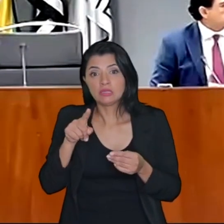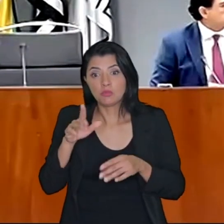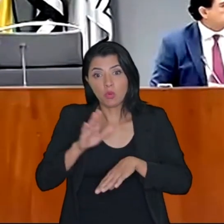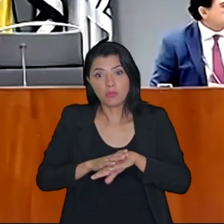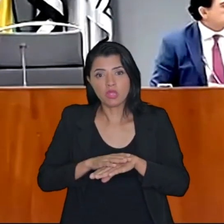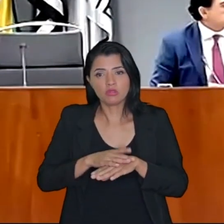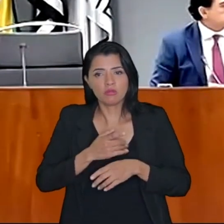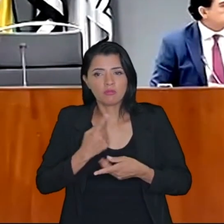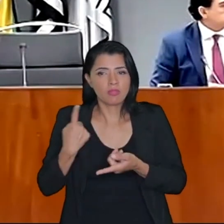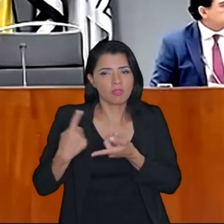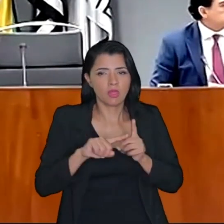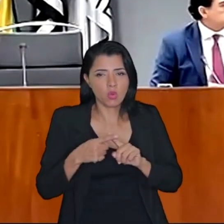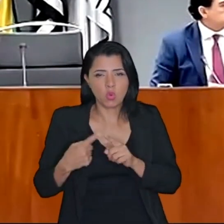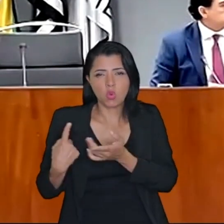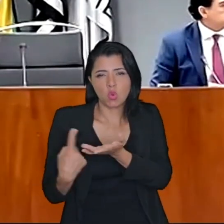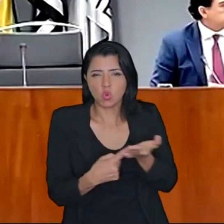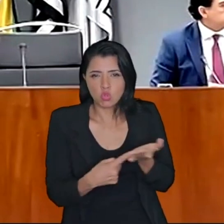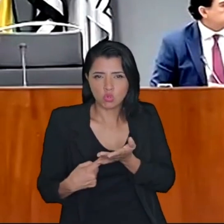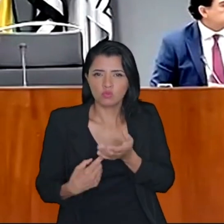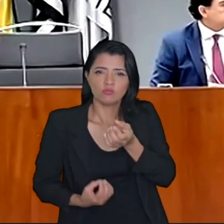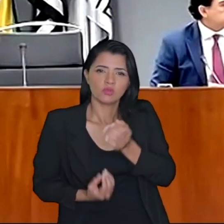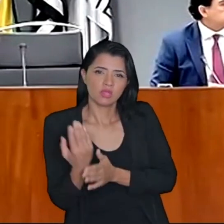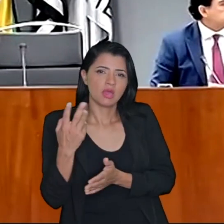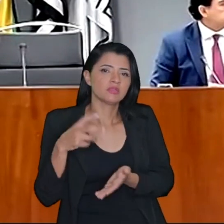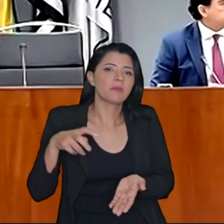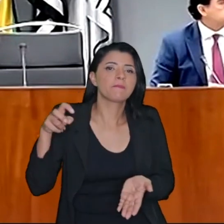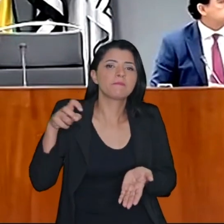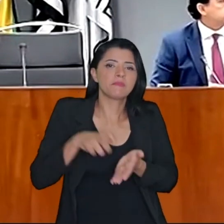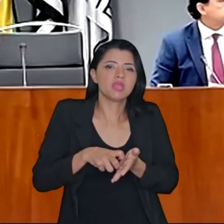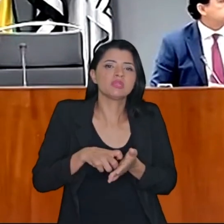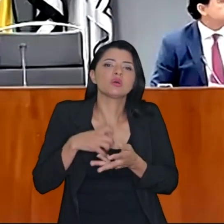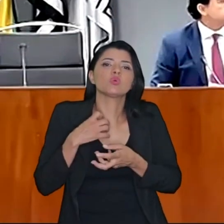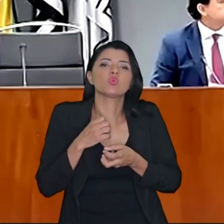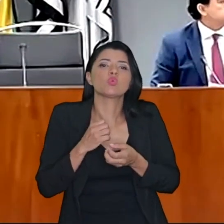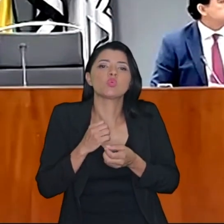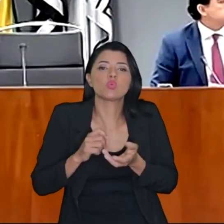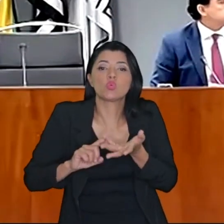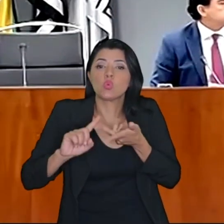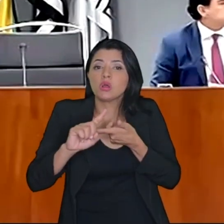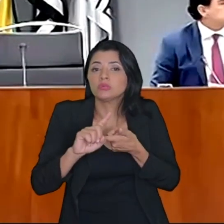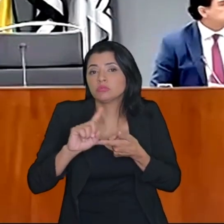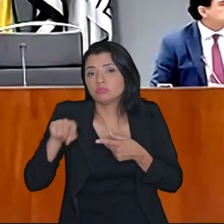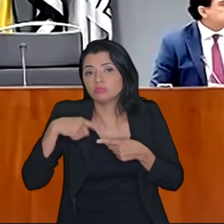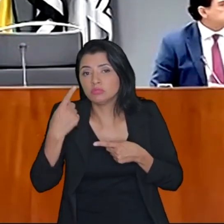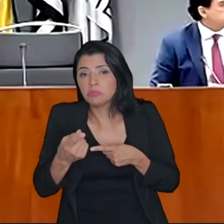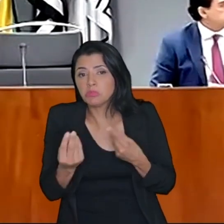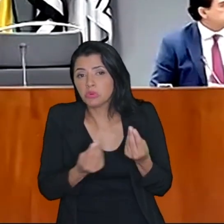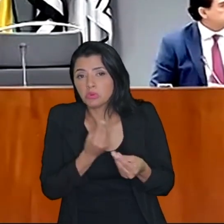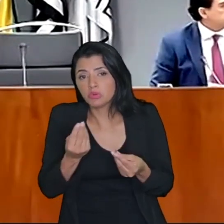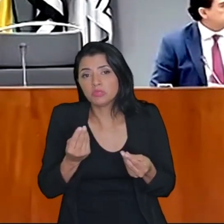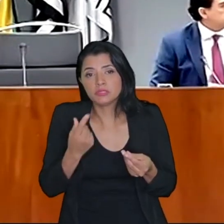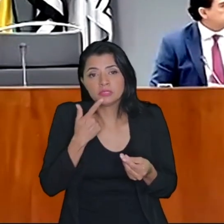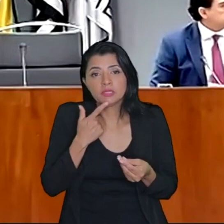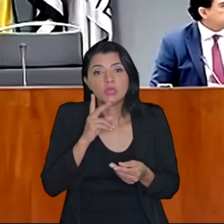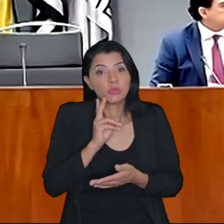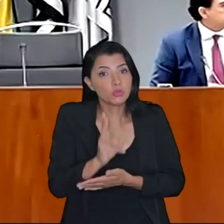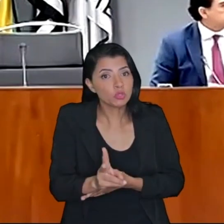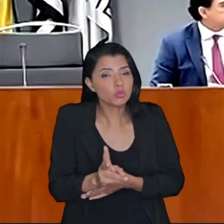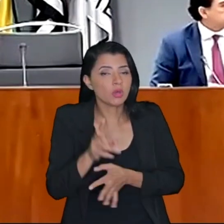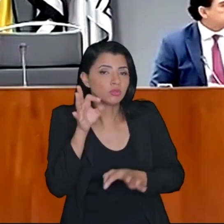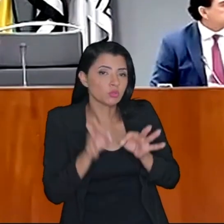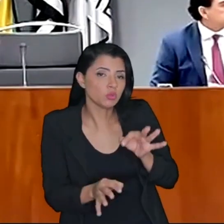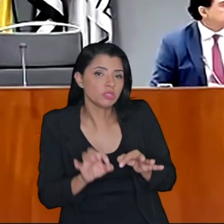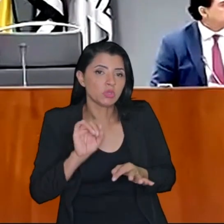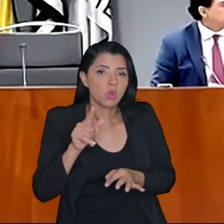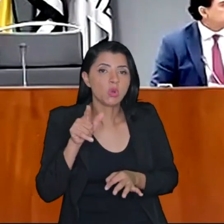acordo foi fixada a pena já do colaborador, e essa pena depois ela acabou sendo mantida pelo juiz, ou se o